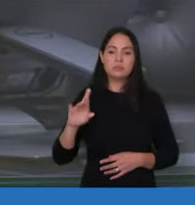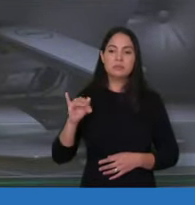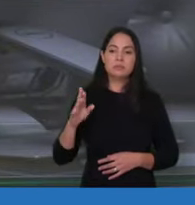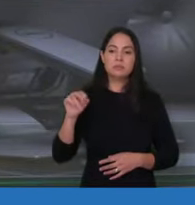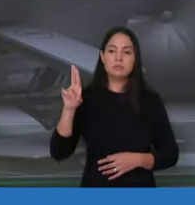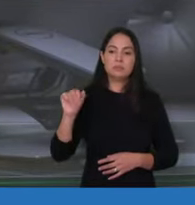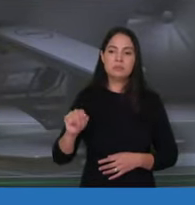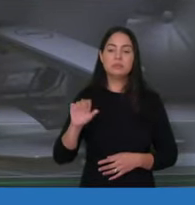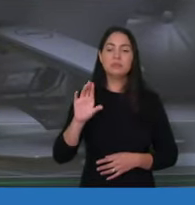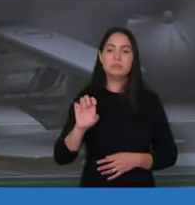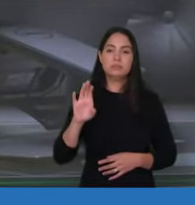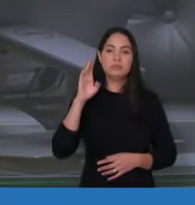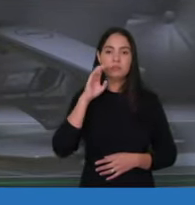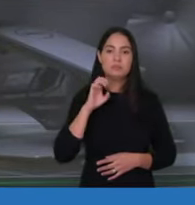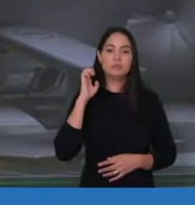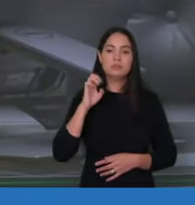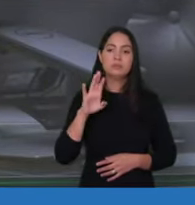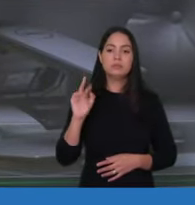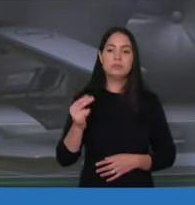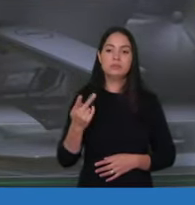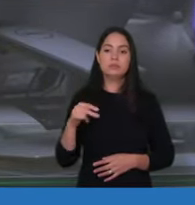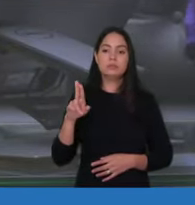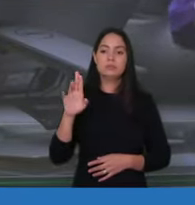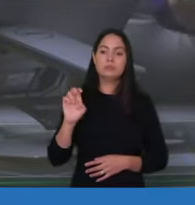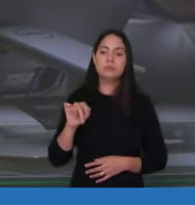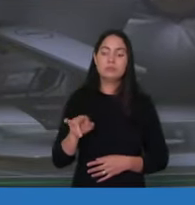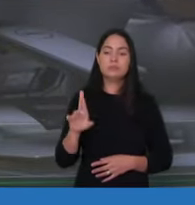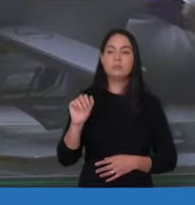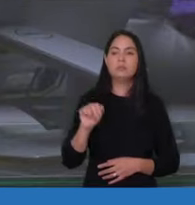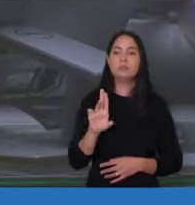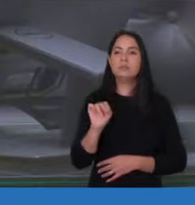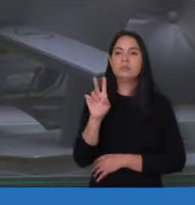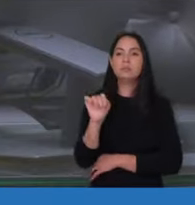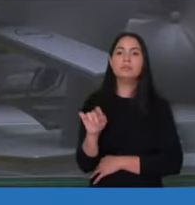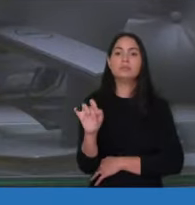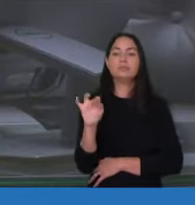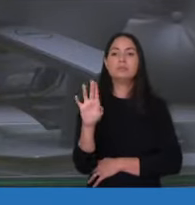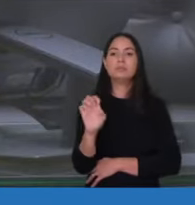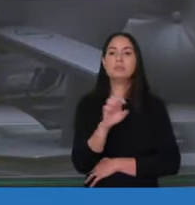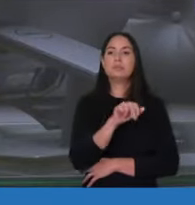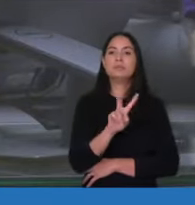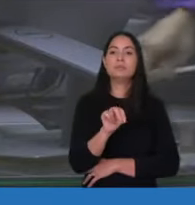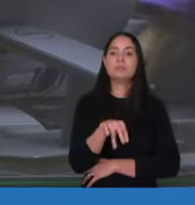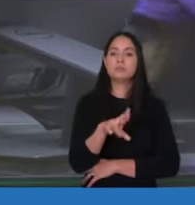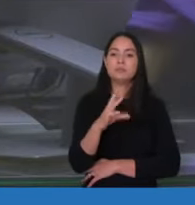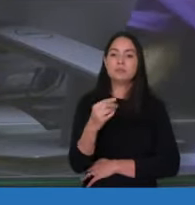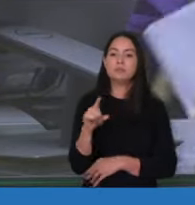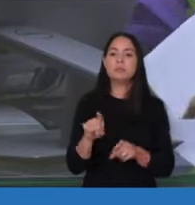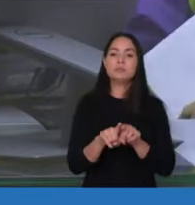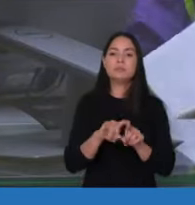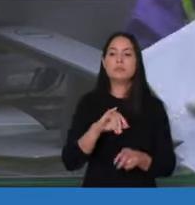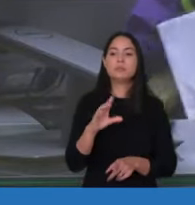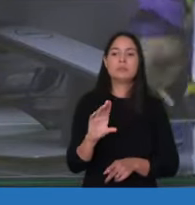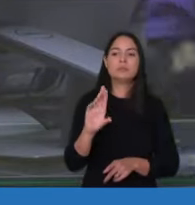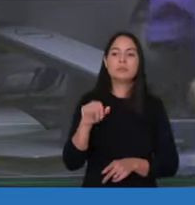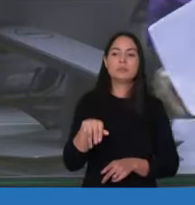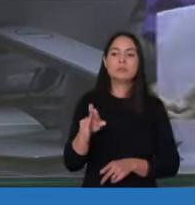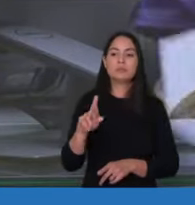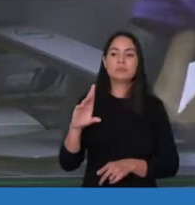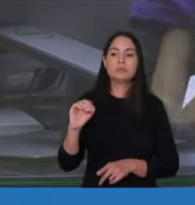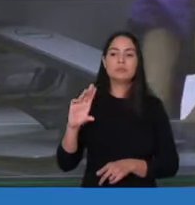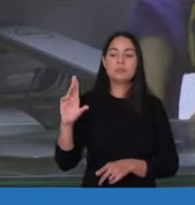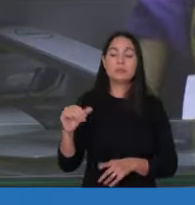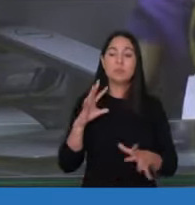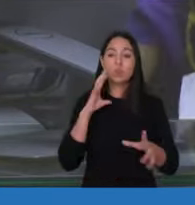Érica Cocai, Henrique Vieira, Ana Pimentel, Alexandre Lindemeyer, Vicentinho e Jaque Rocha. São esses os